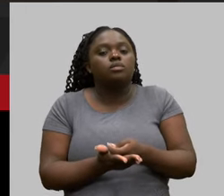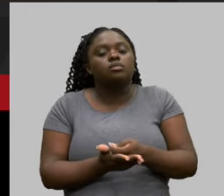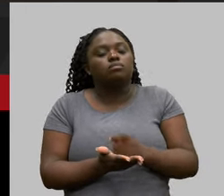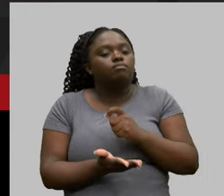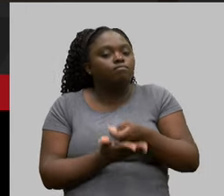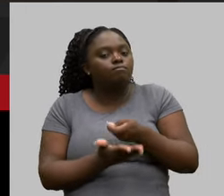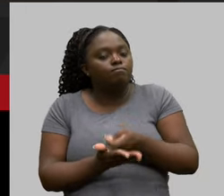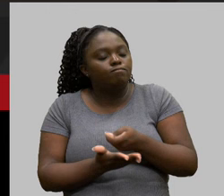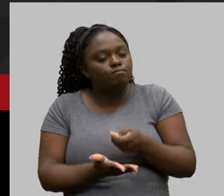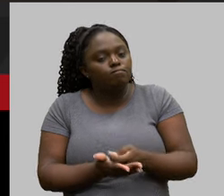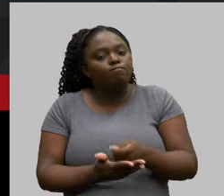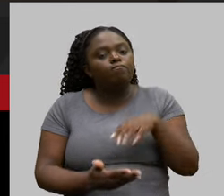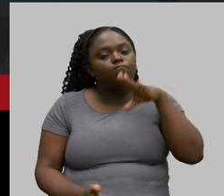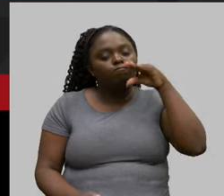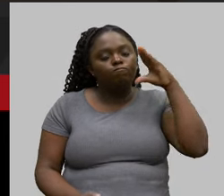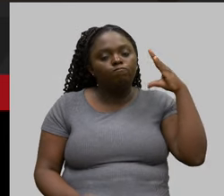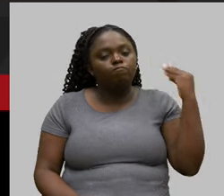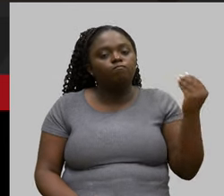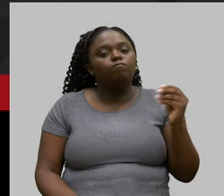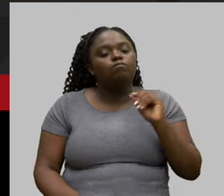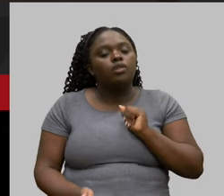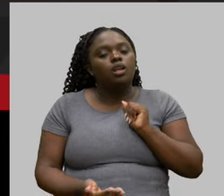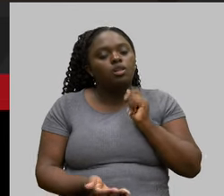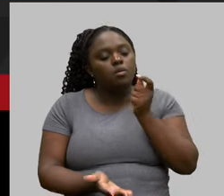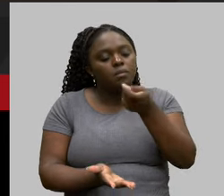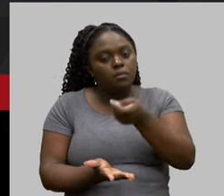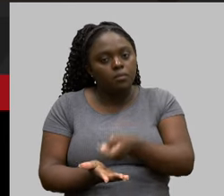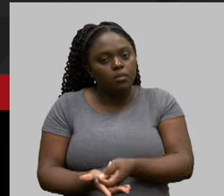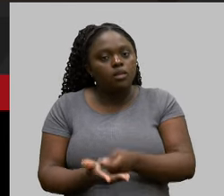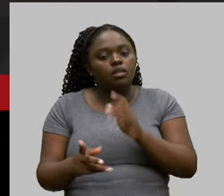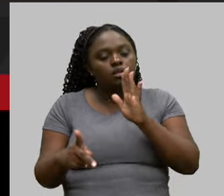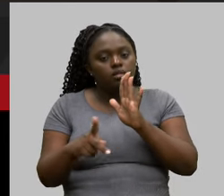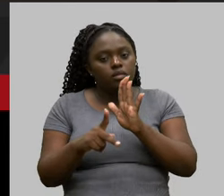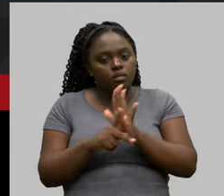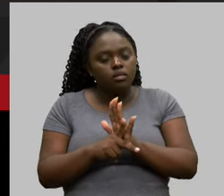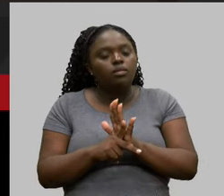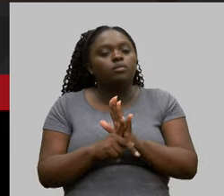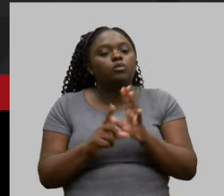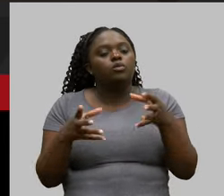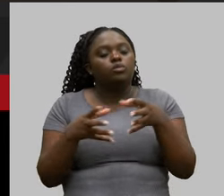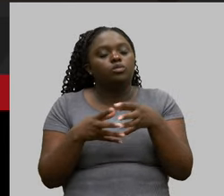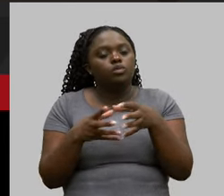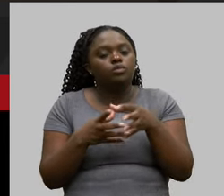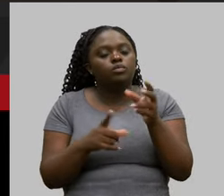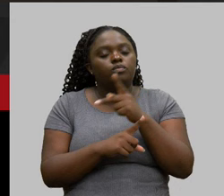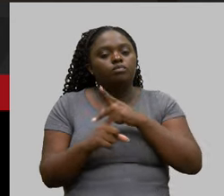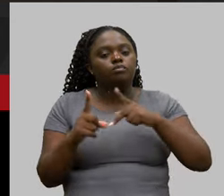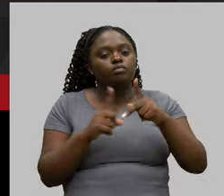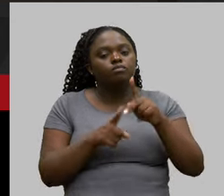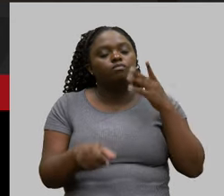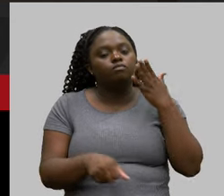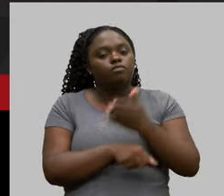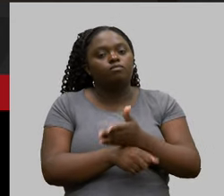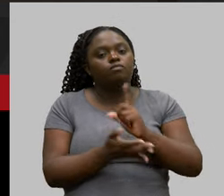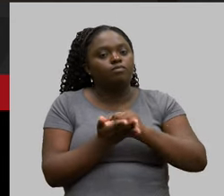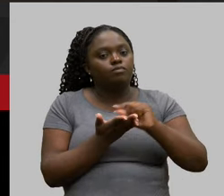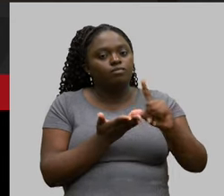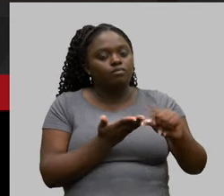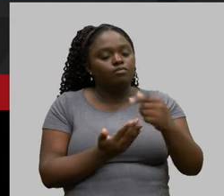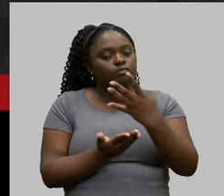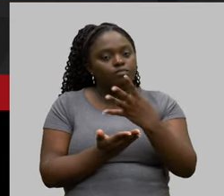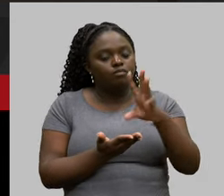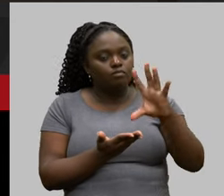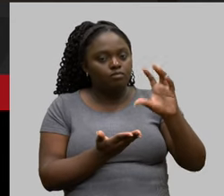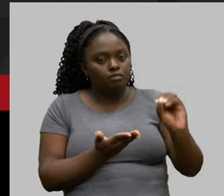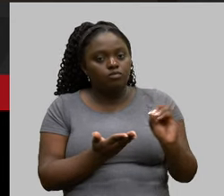cobrada de servidores para custeio em benefício destes do regime previdenciário de que trata o artigo 40 cuja alíquota não será inferior